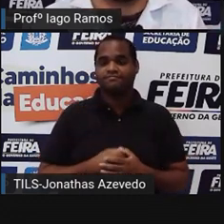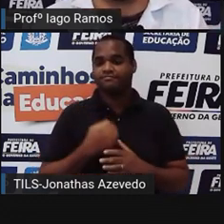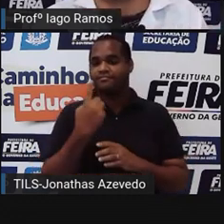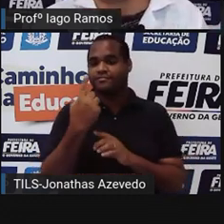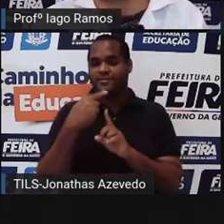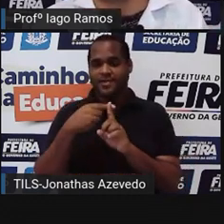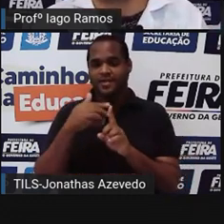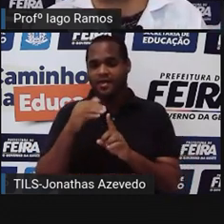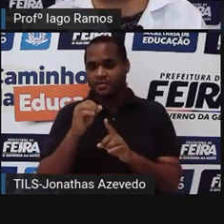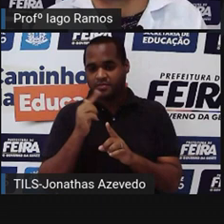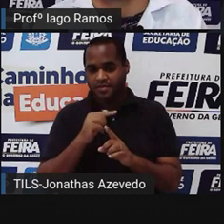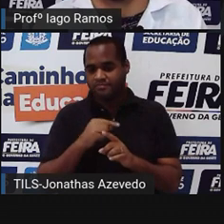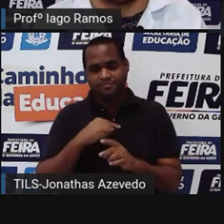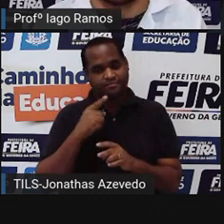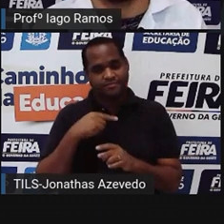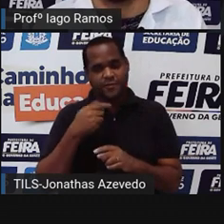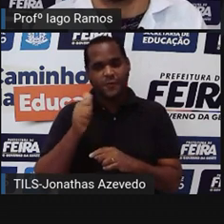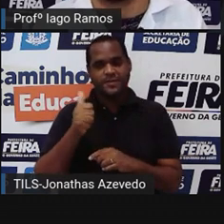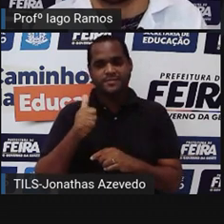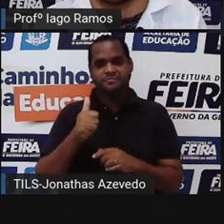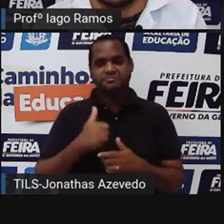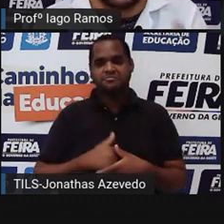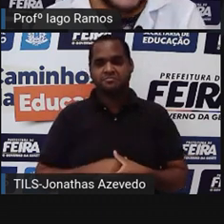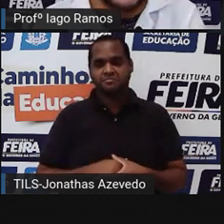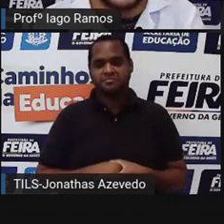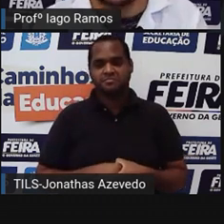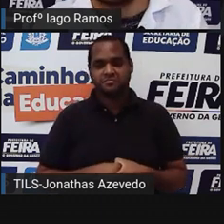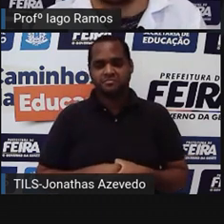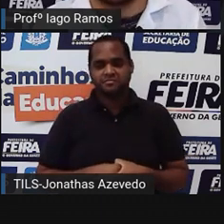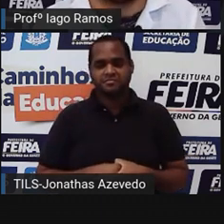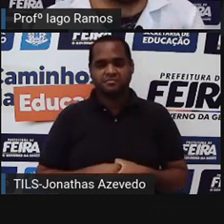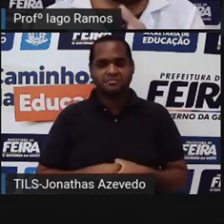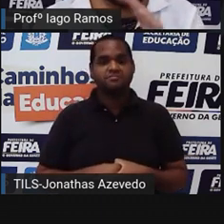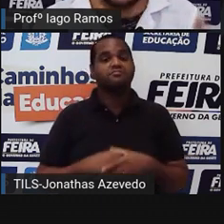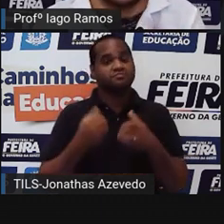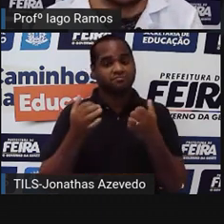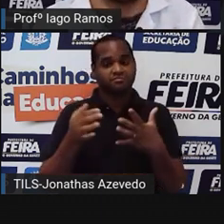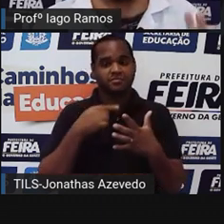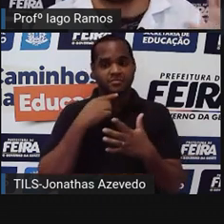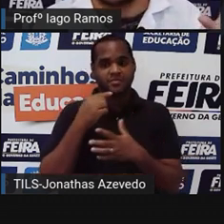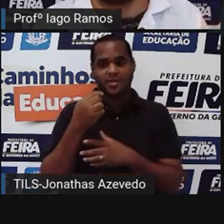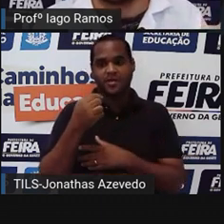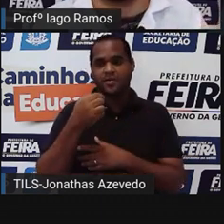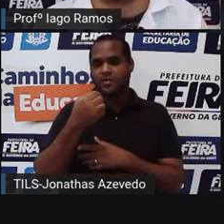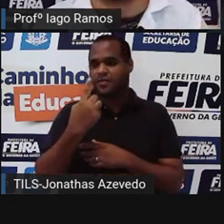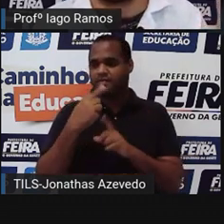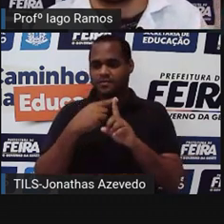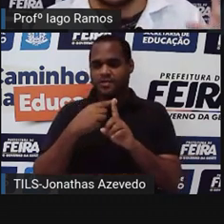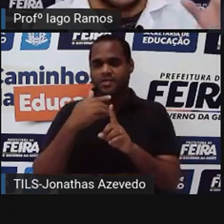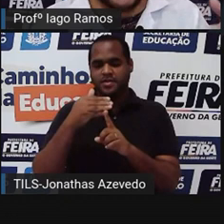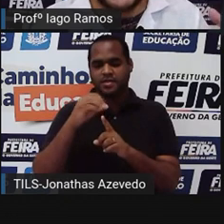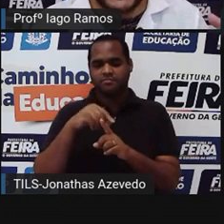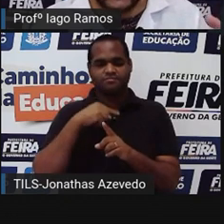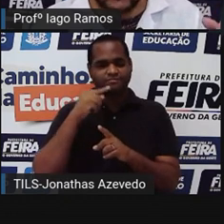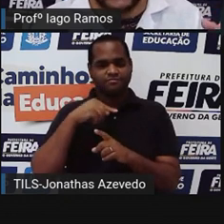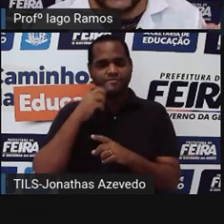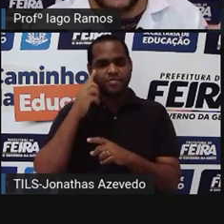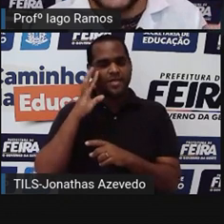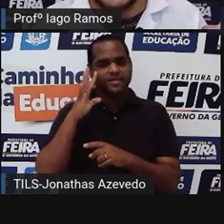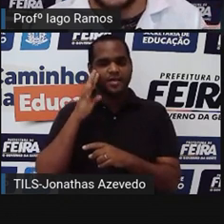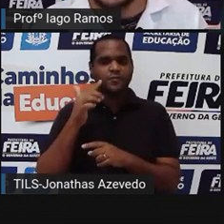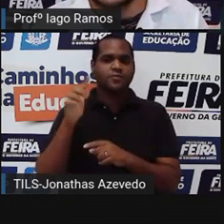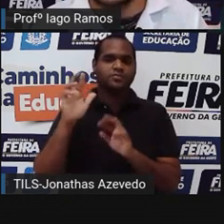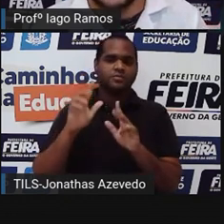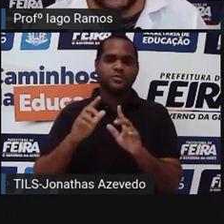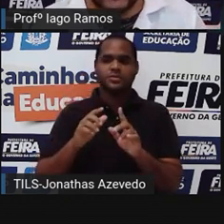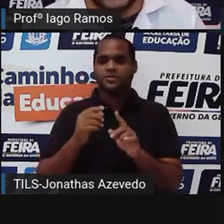7. Mas vai dar 7? Claro que não. 1 mais 10 é 11. Então, 1 e 10 não servem. Vou pensar em outros, vou